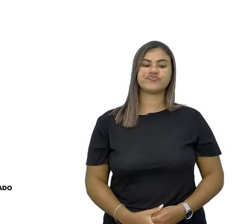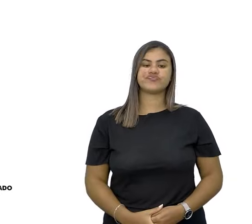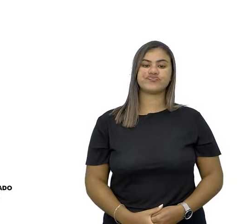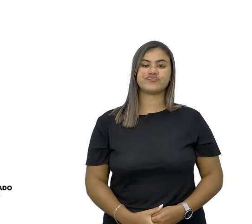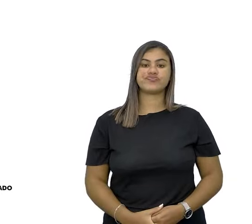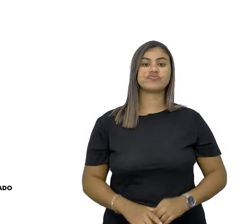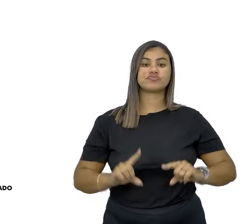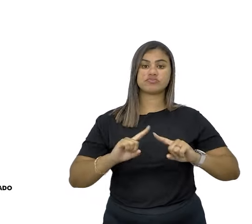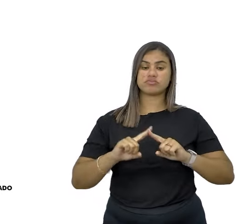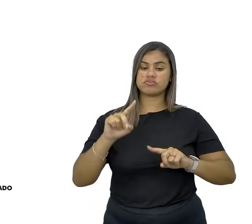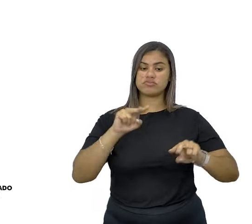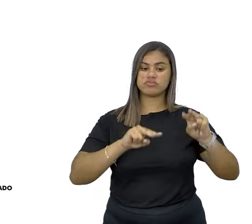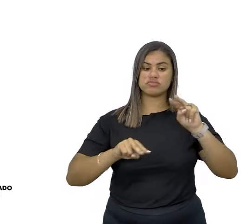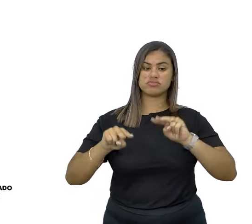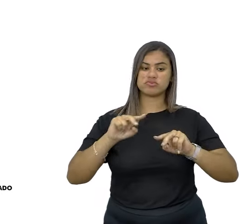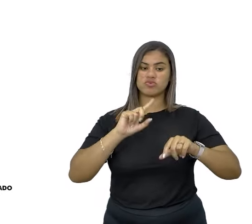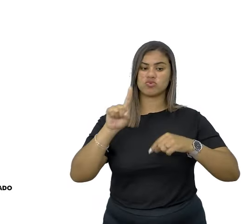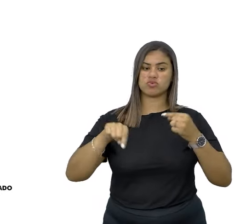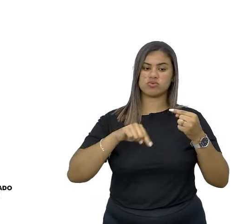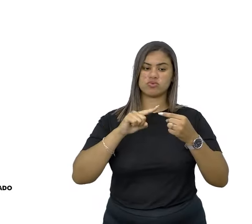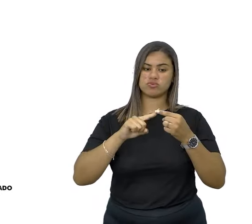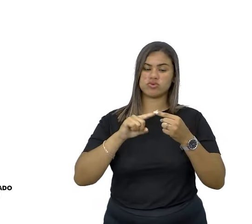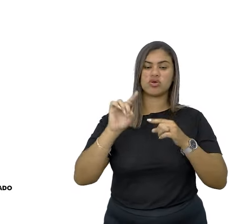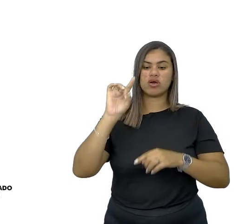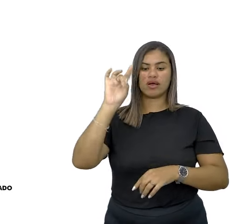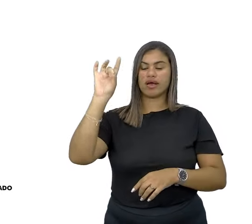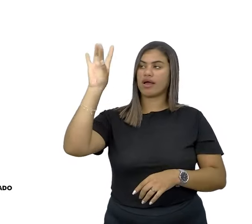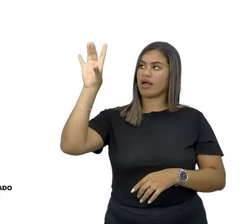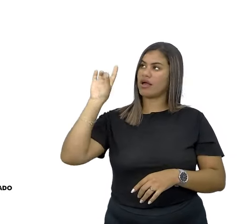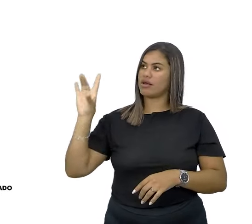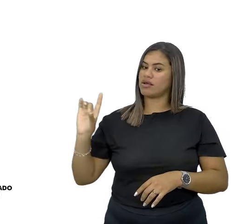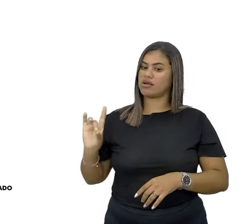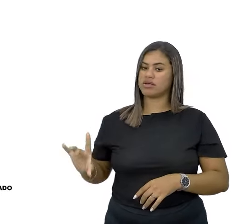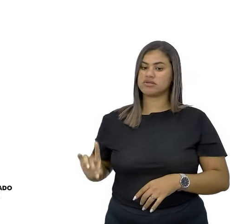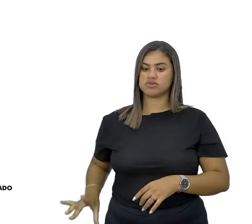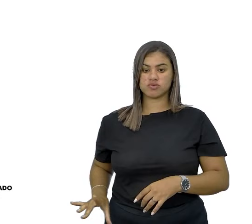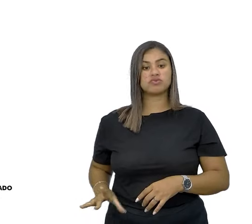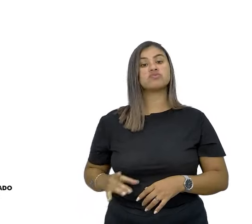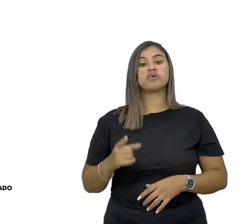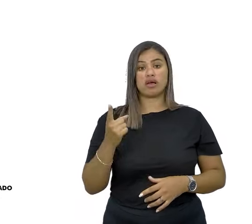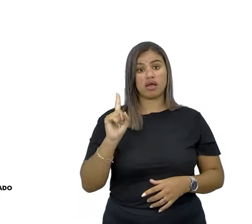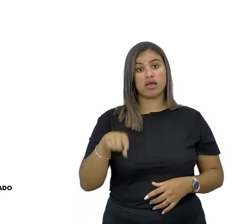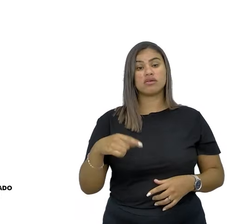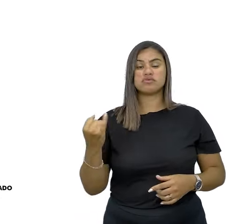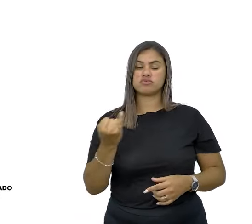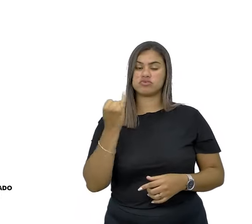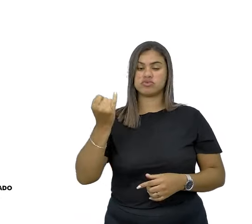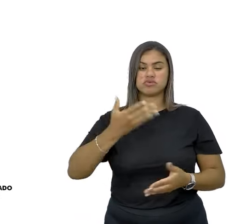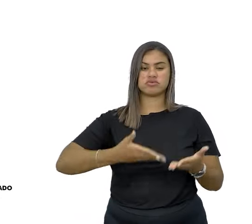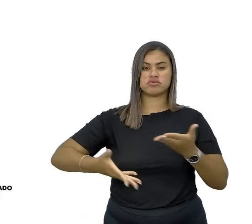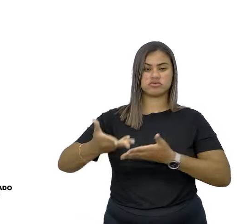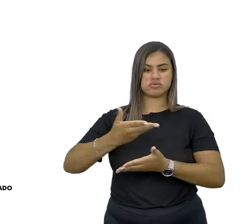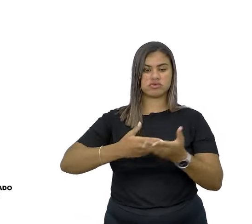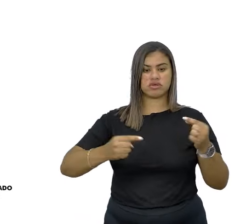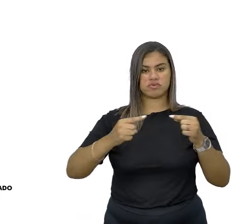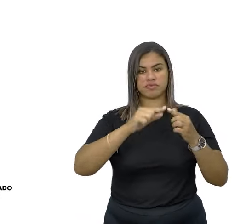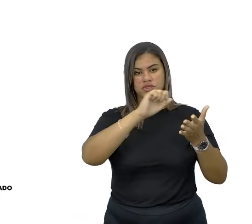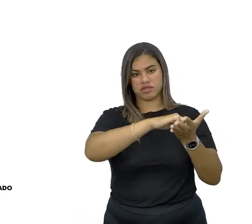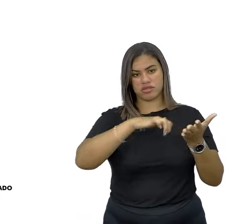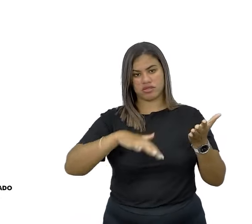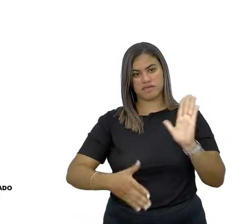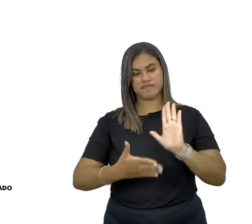Mas observem os objetivos de cada aula, é importante que vocês correlacionem os objetivos com as